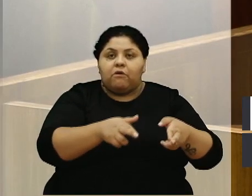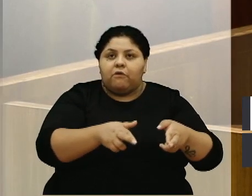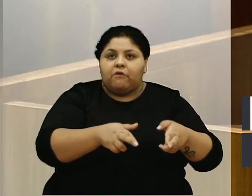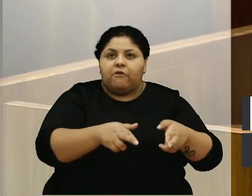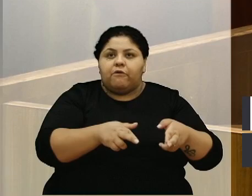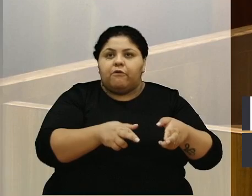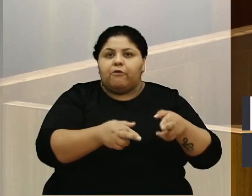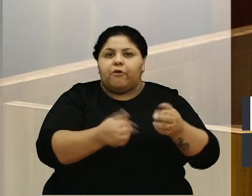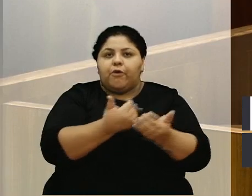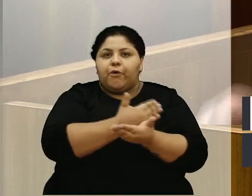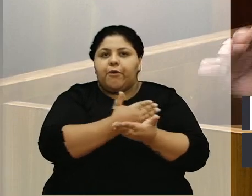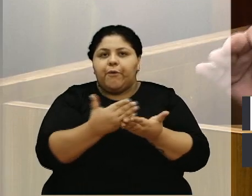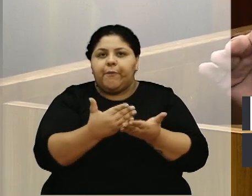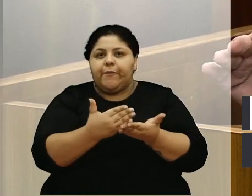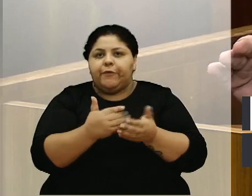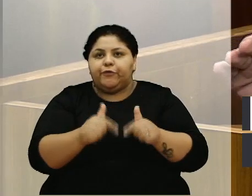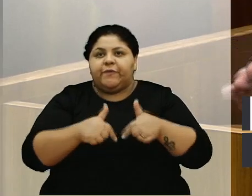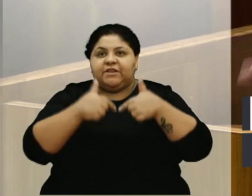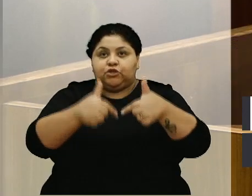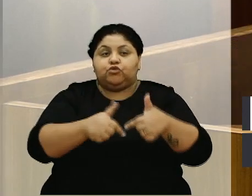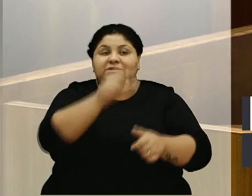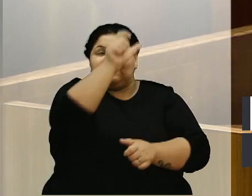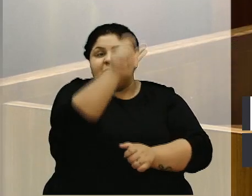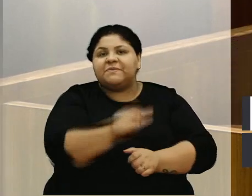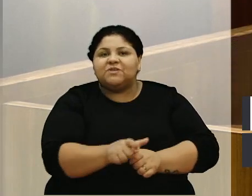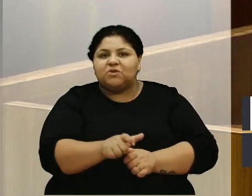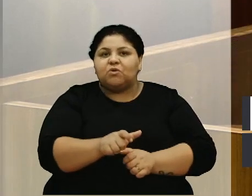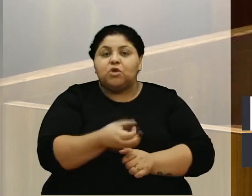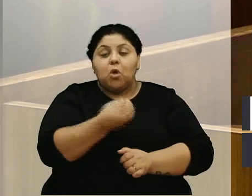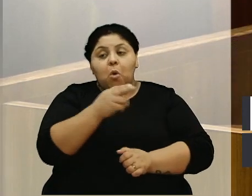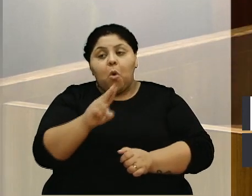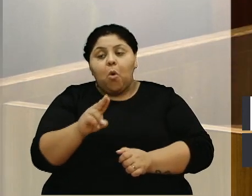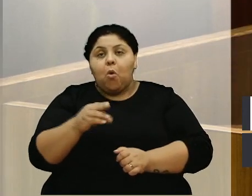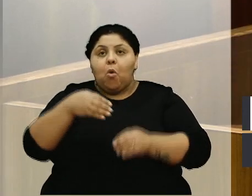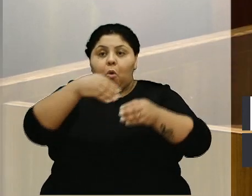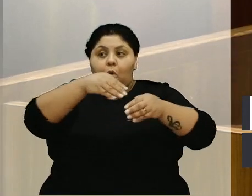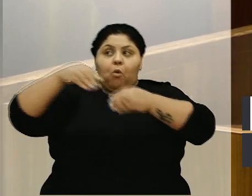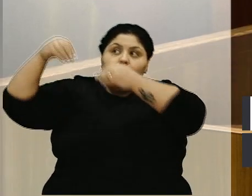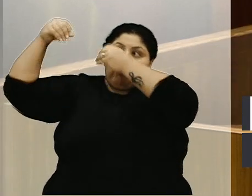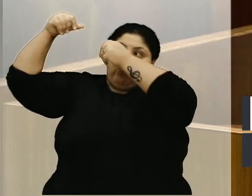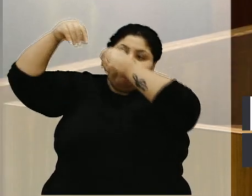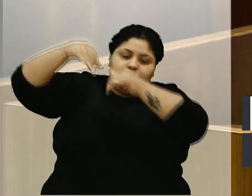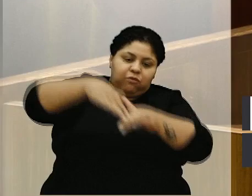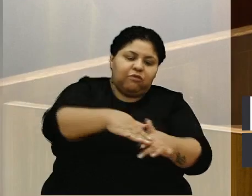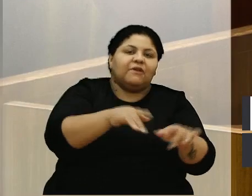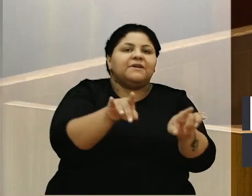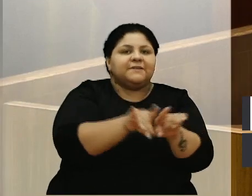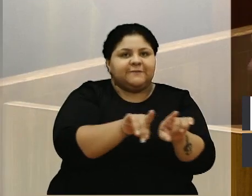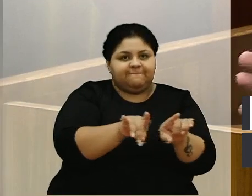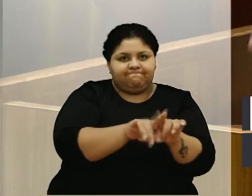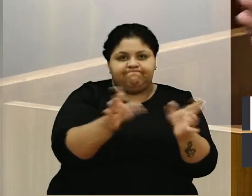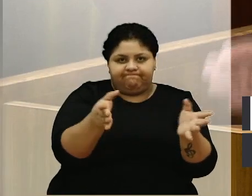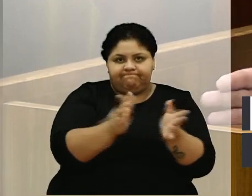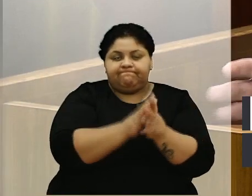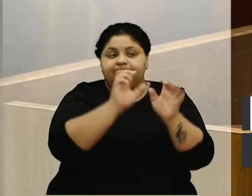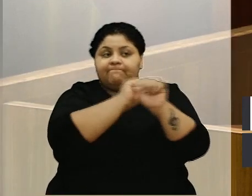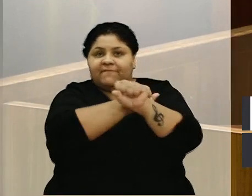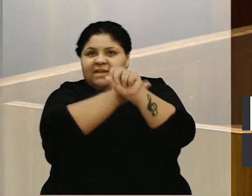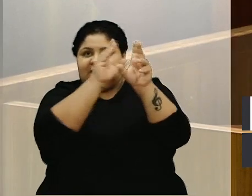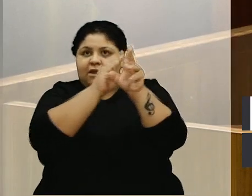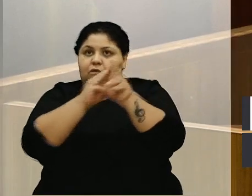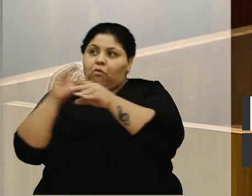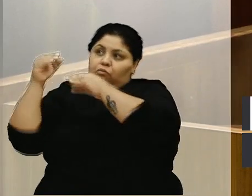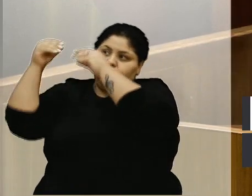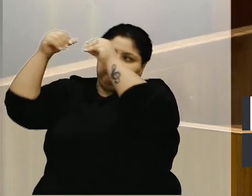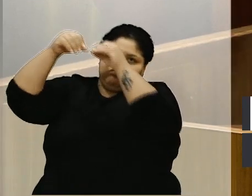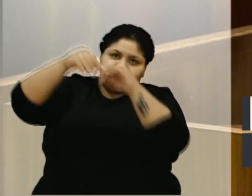pelo desbarrancamento de terra. Então fica claro uma situação que o desbarrancamento de terra, que